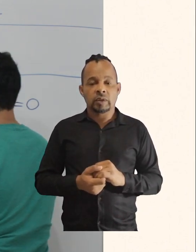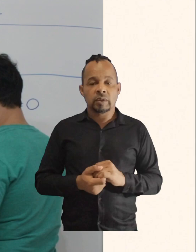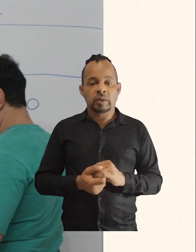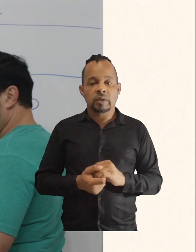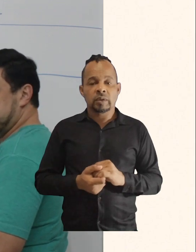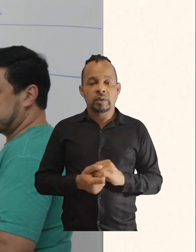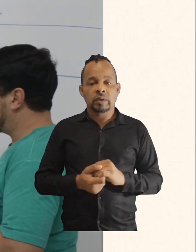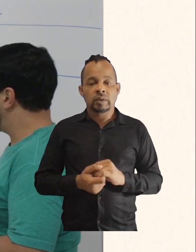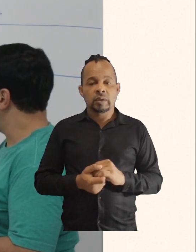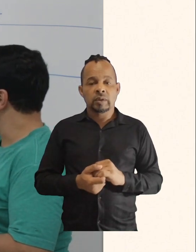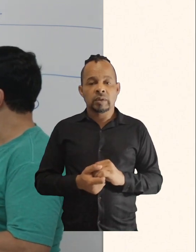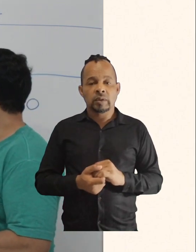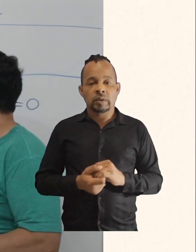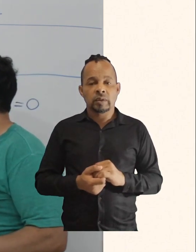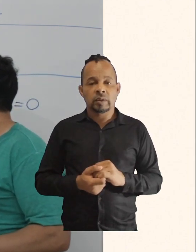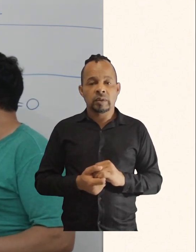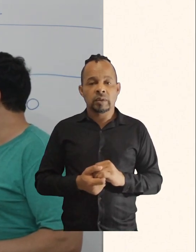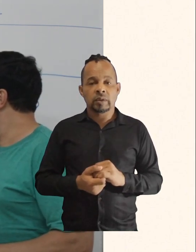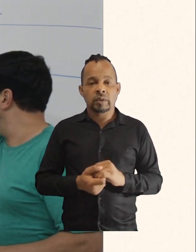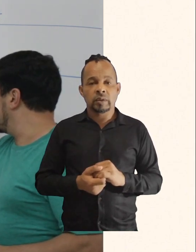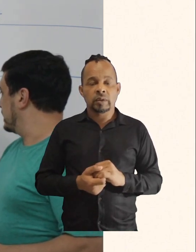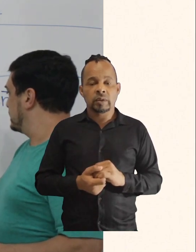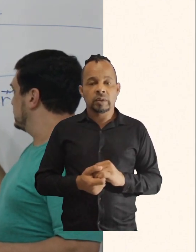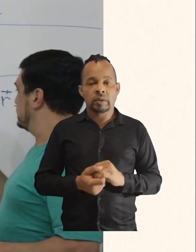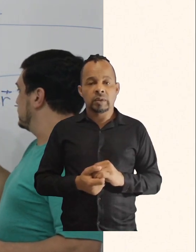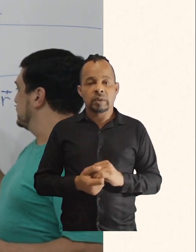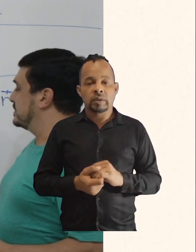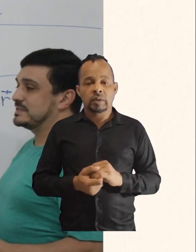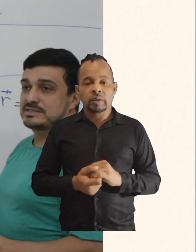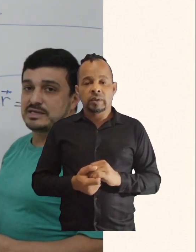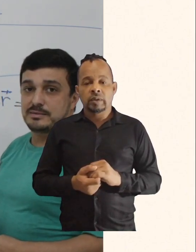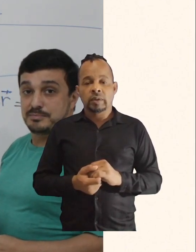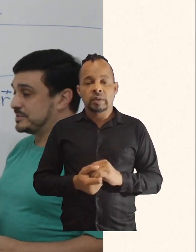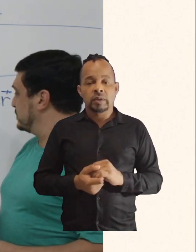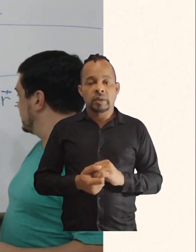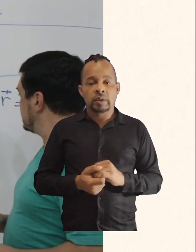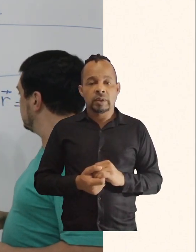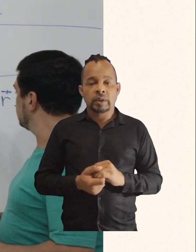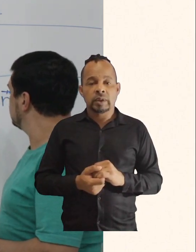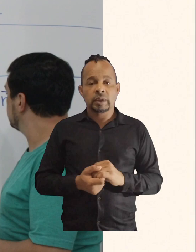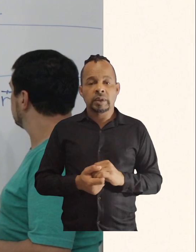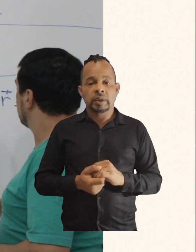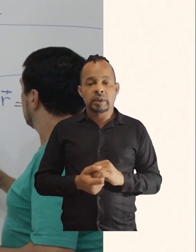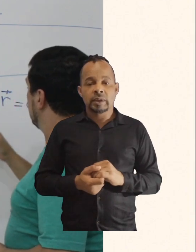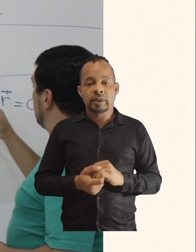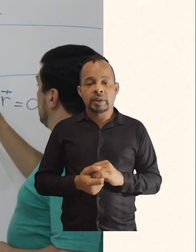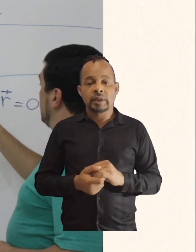mais C2, certo? Só para ser preciosista.